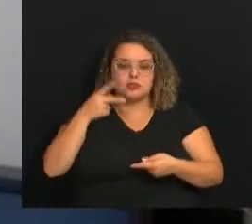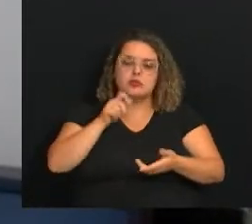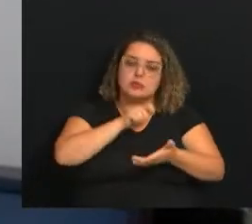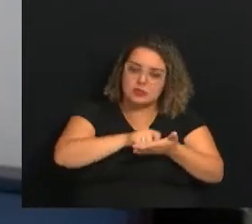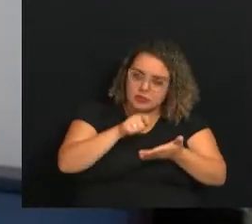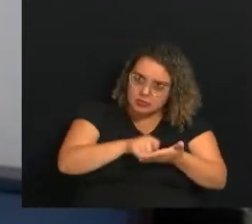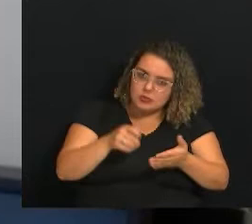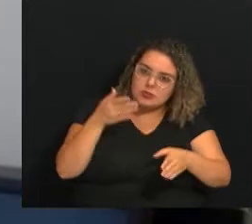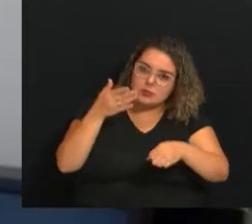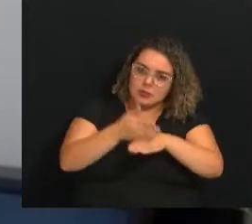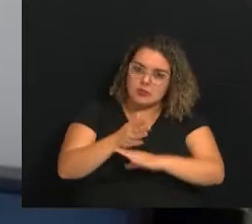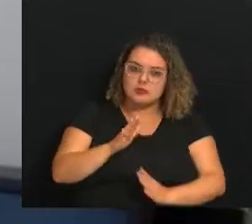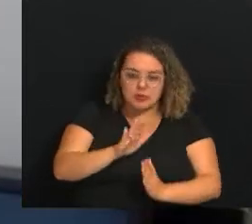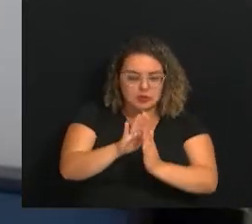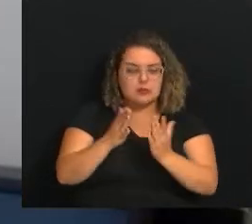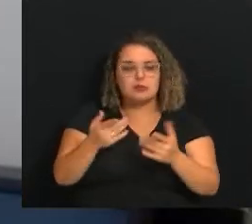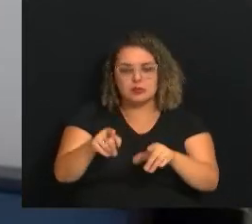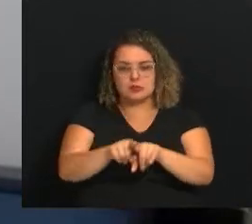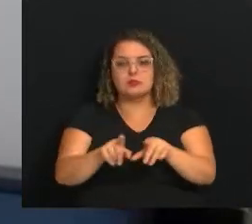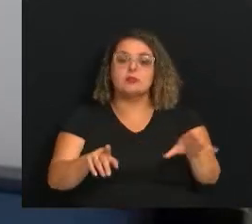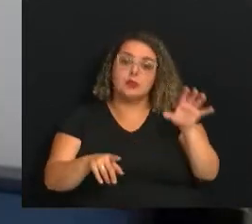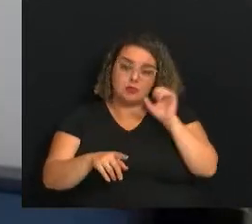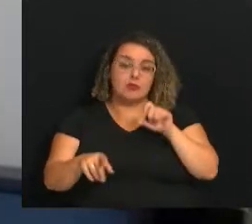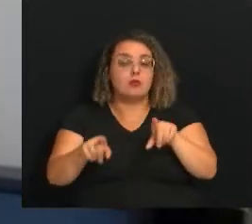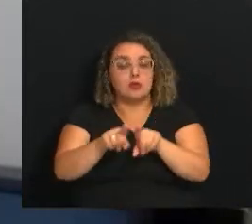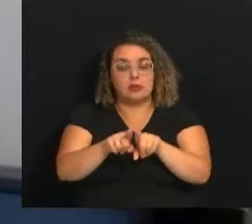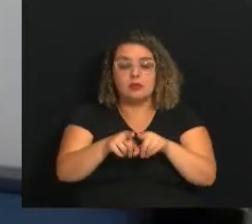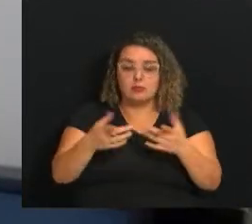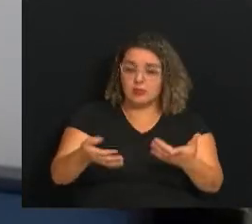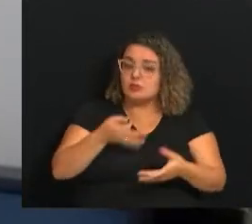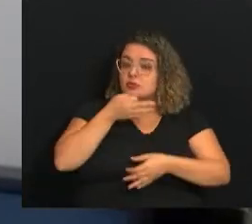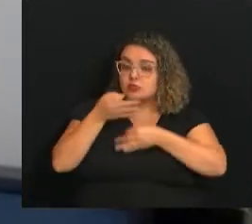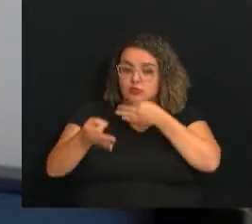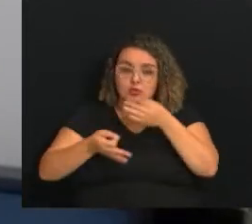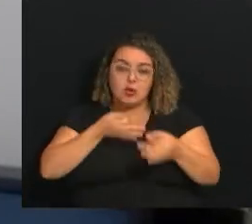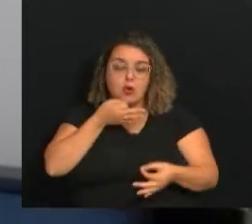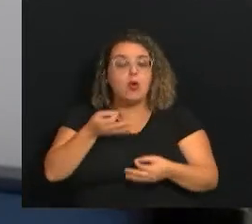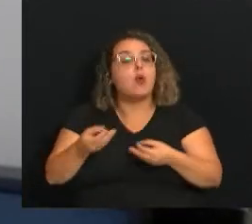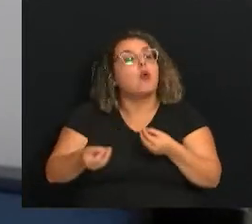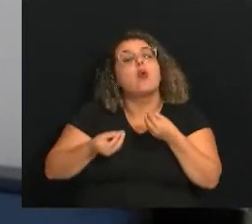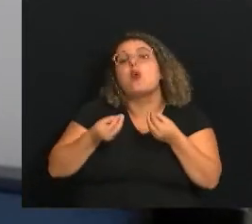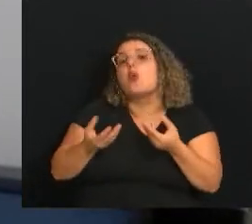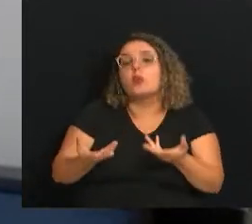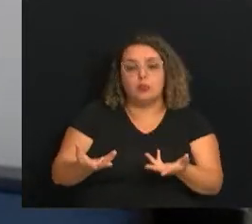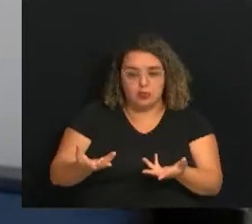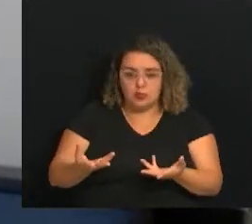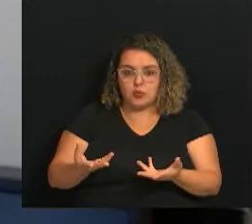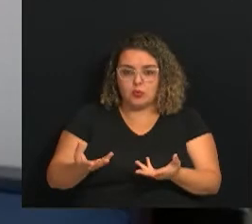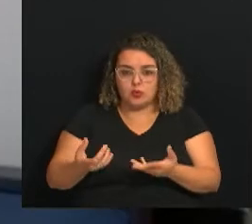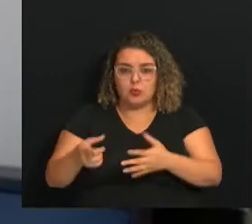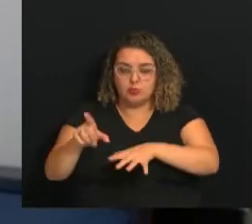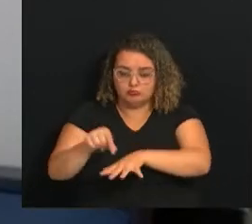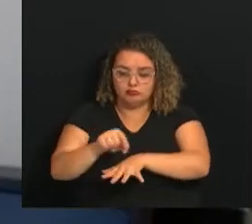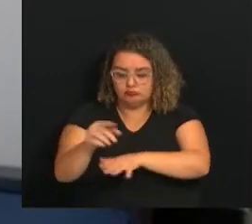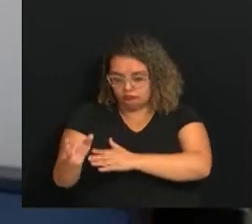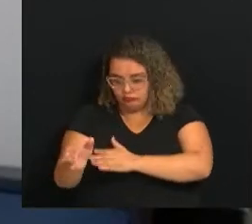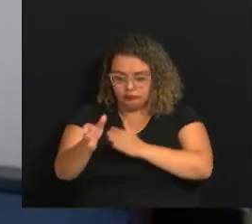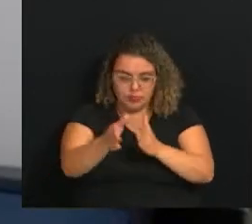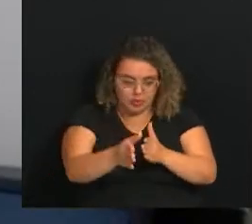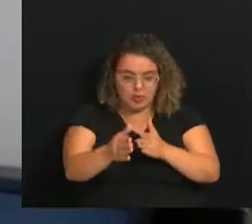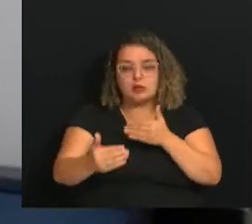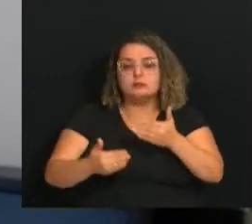participar da frente, para ouvir deles também sugestões de como a gente pode estar conduzindo esse processo nesse momento